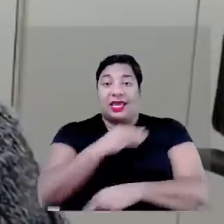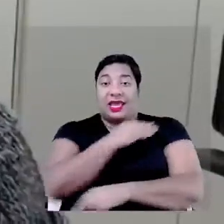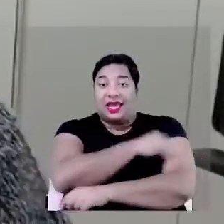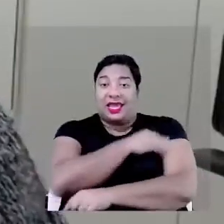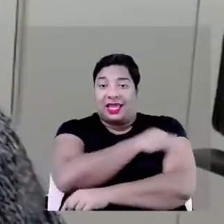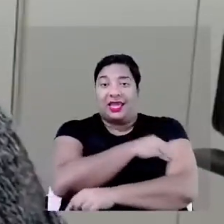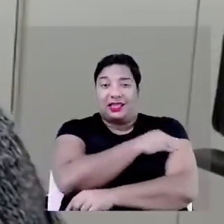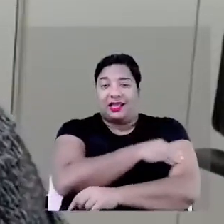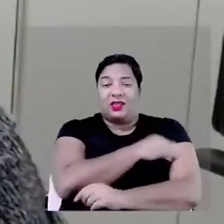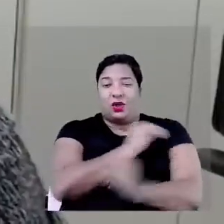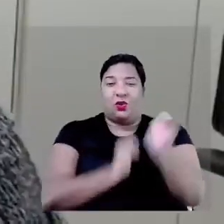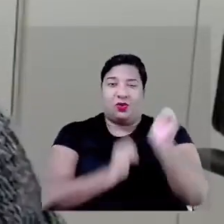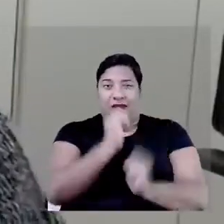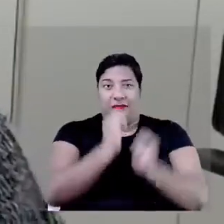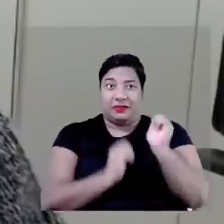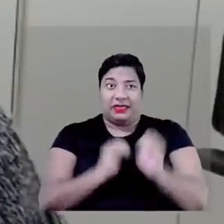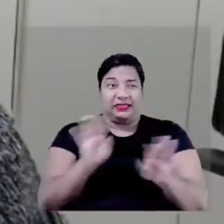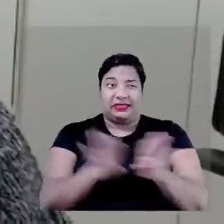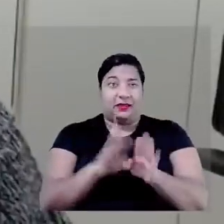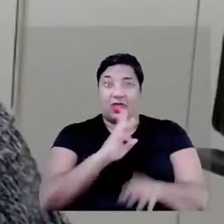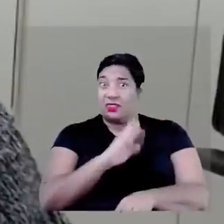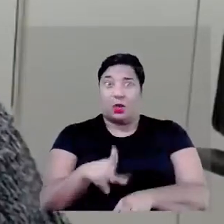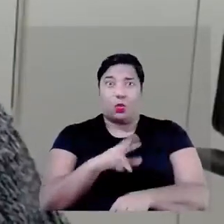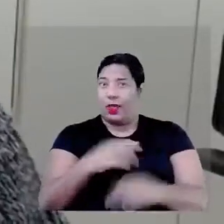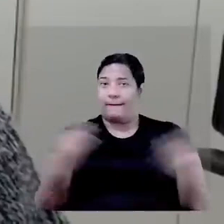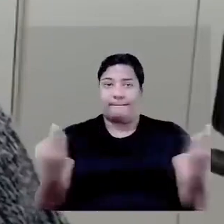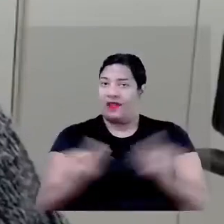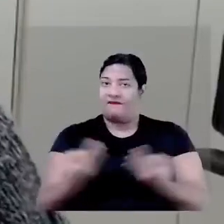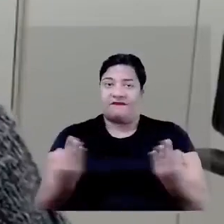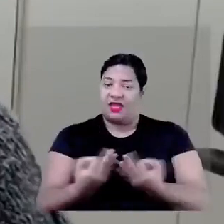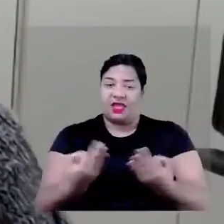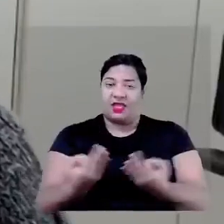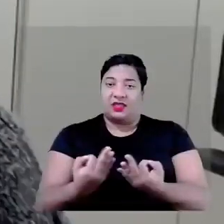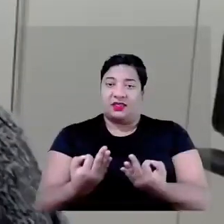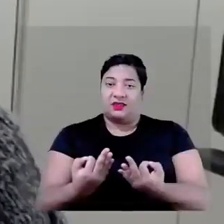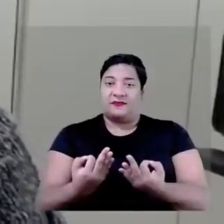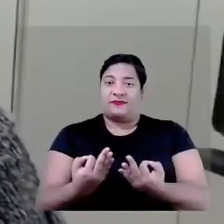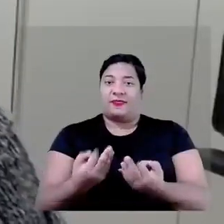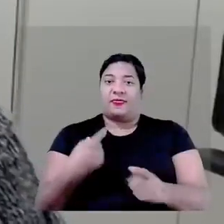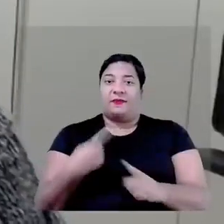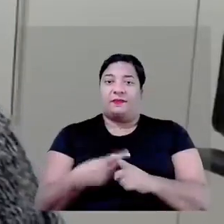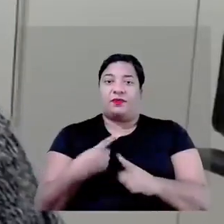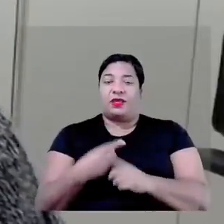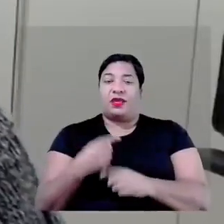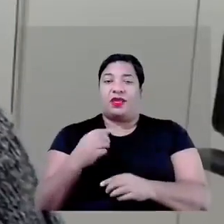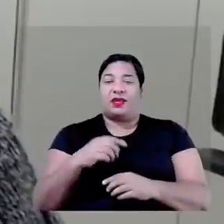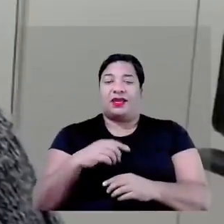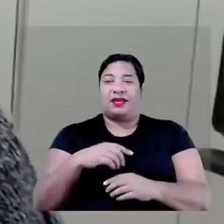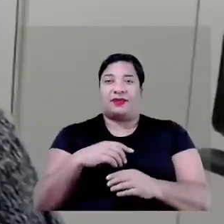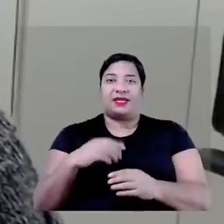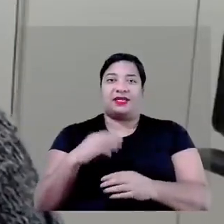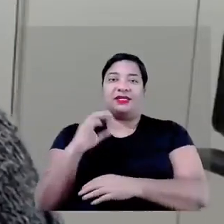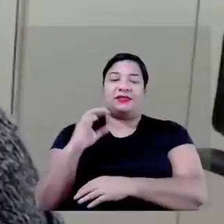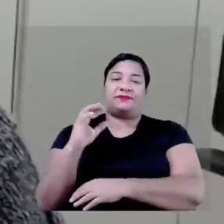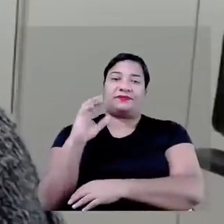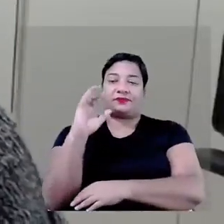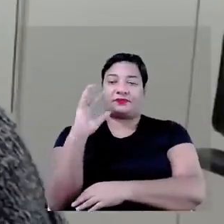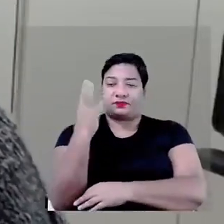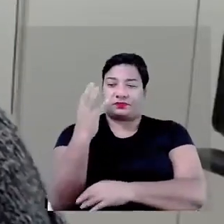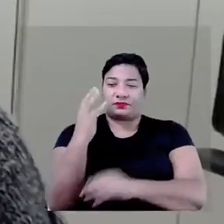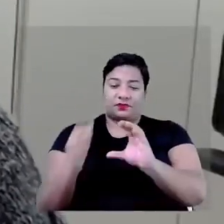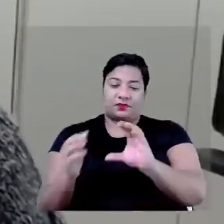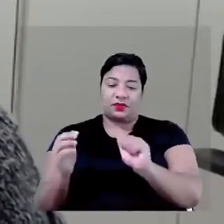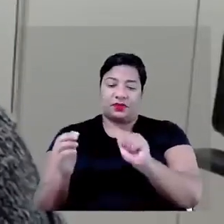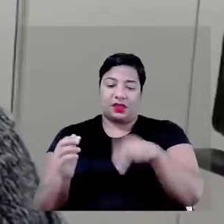não é perfeita, assim como os veículos elétricos não são. São monoculturas de cana-de-açúcar, muitas vezes, que trazem problemas relacionados